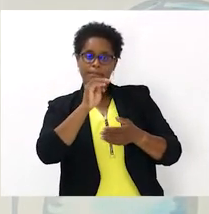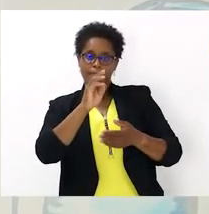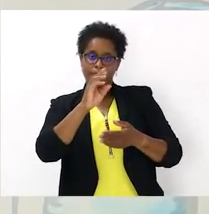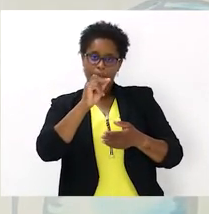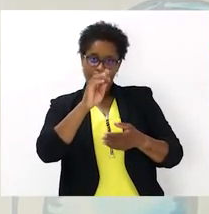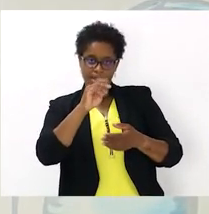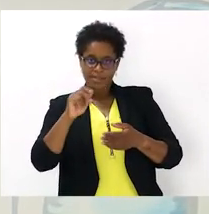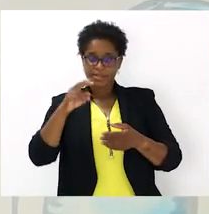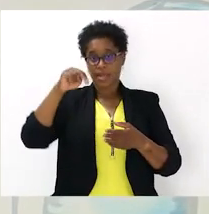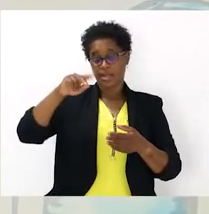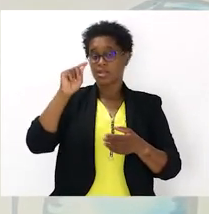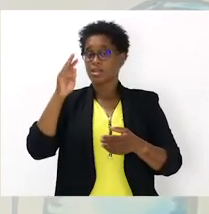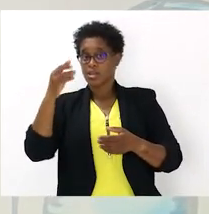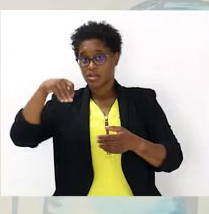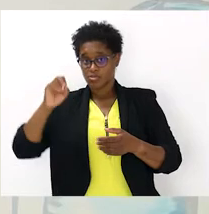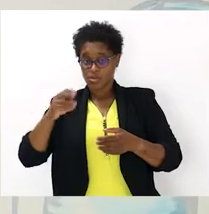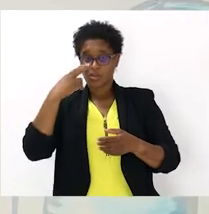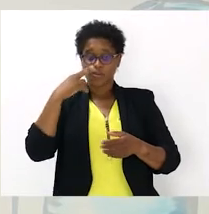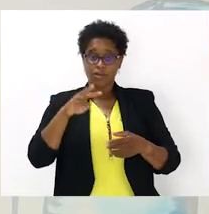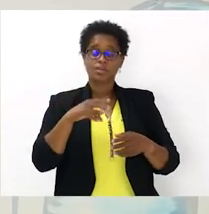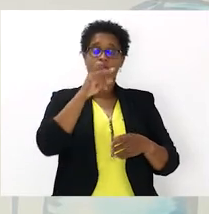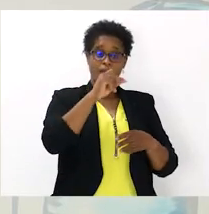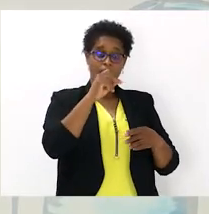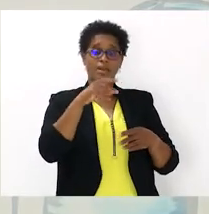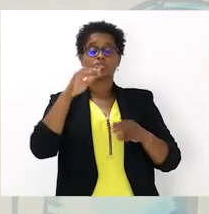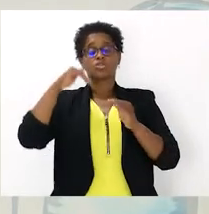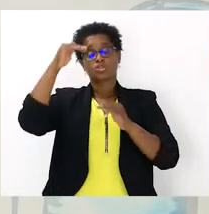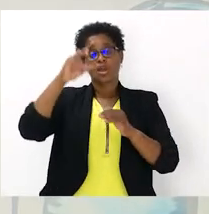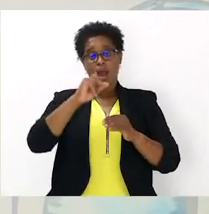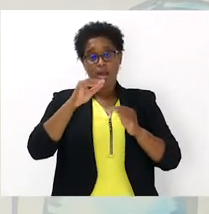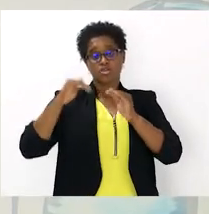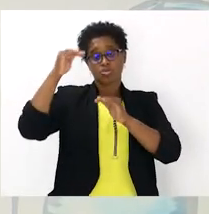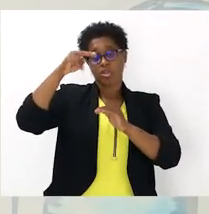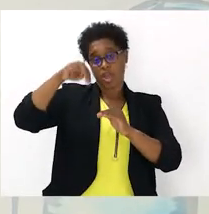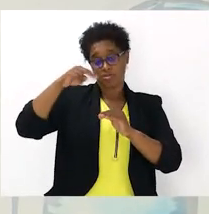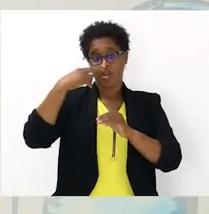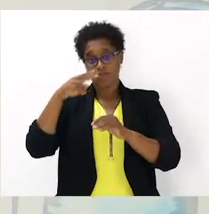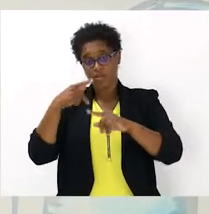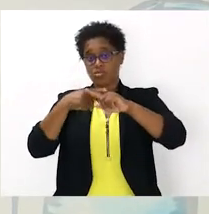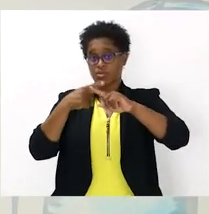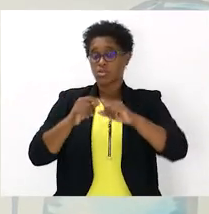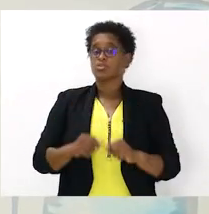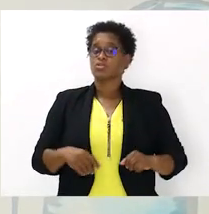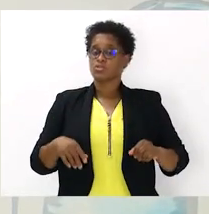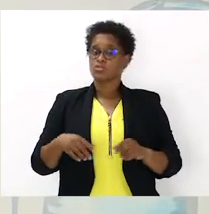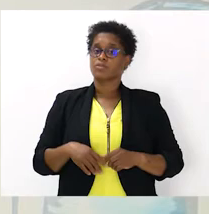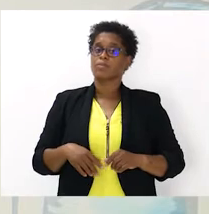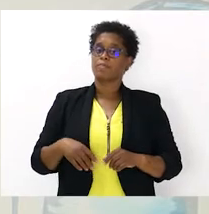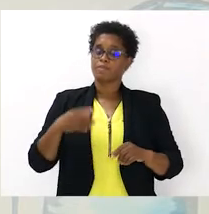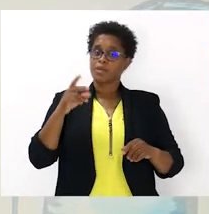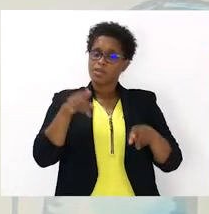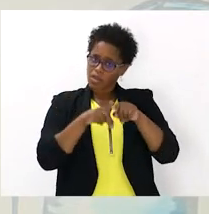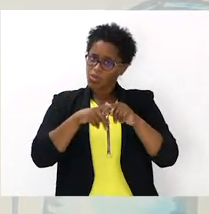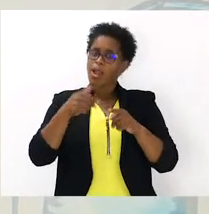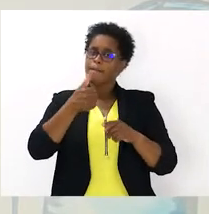vezes A de expoente N. Basta ver que estamos perante multiplicação de potência com a mesma base, base A, e